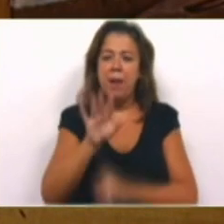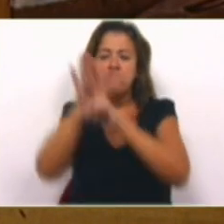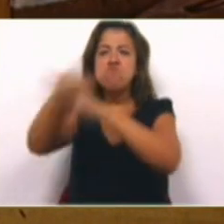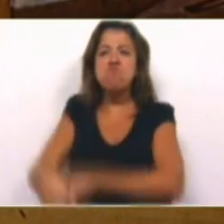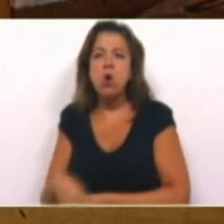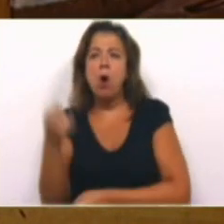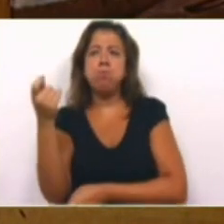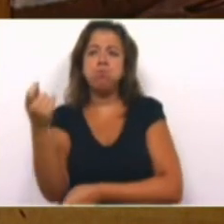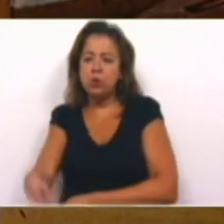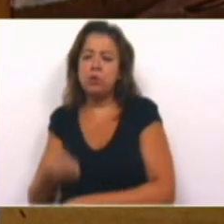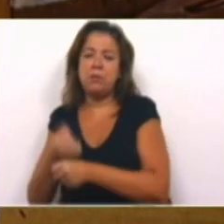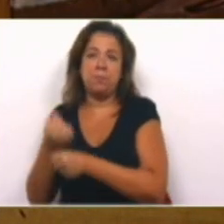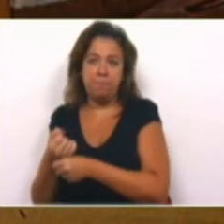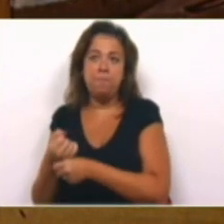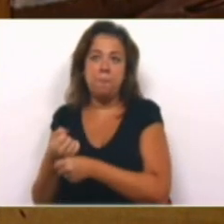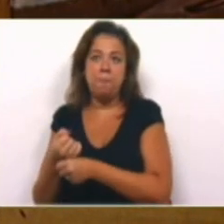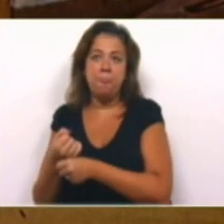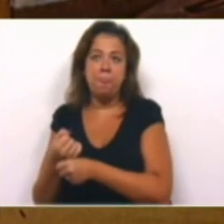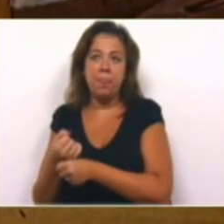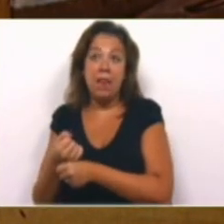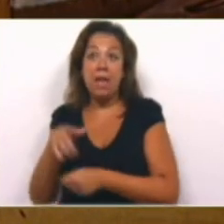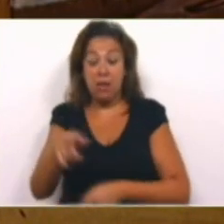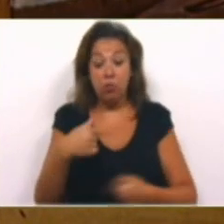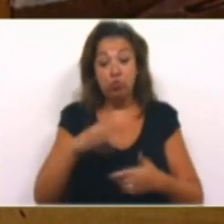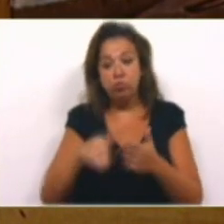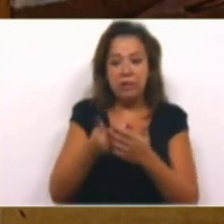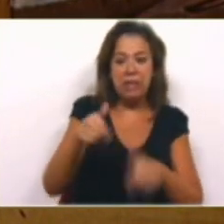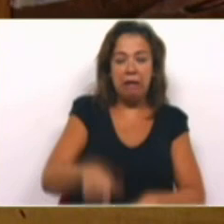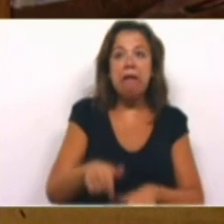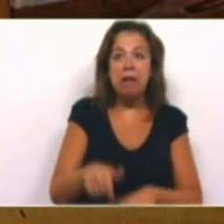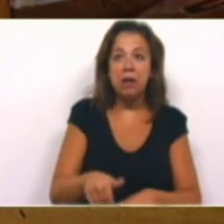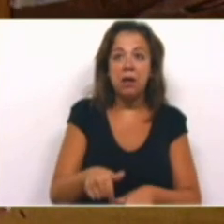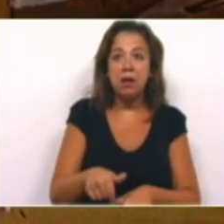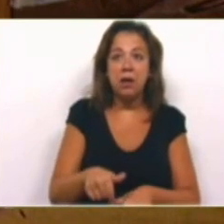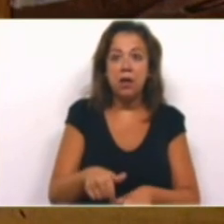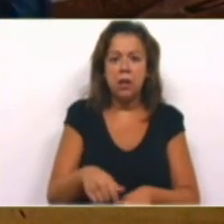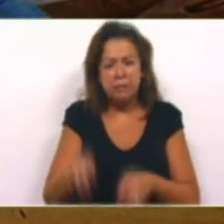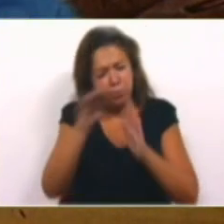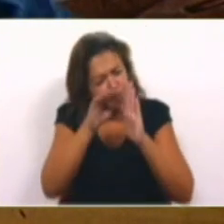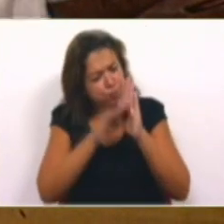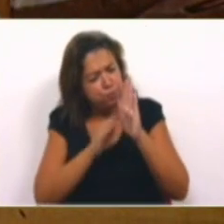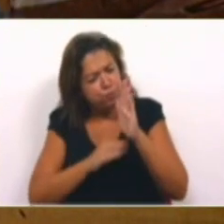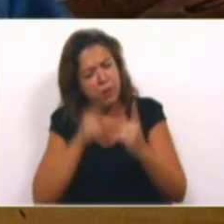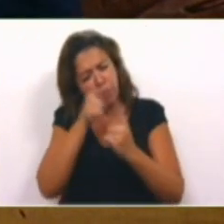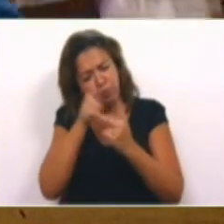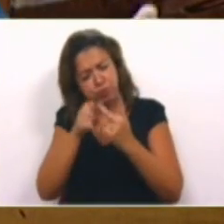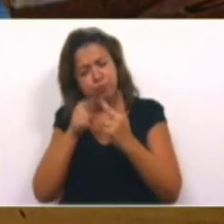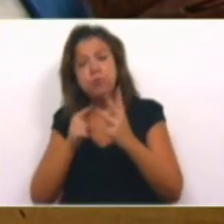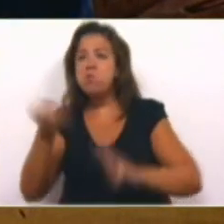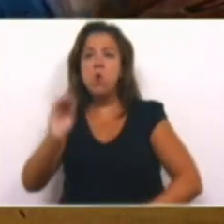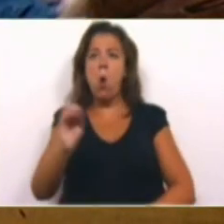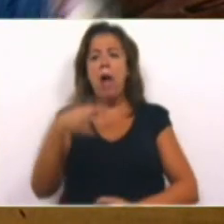precariedade. Os projetos de resolução aqui apresentados, na verdade, não apresentam medidas concretas. Criticaram aqui